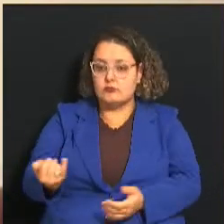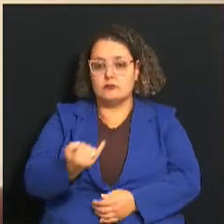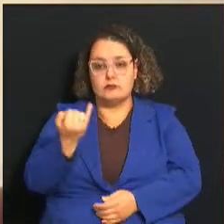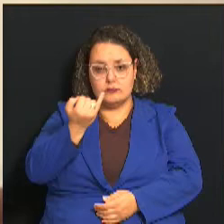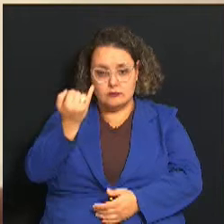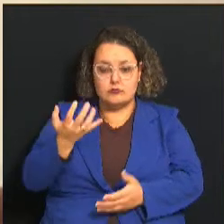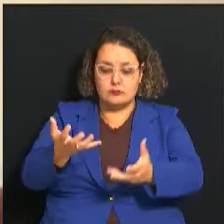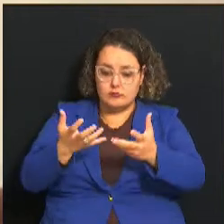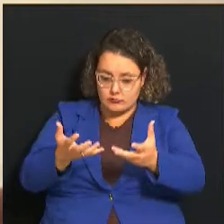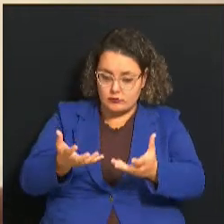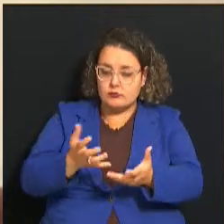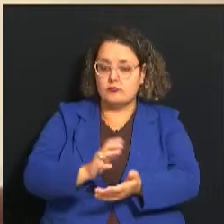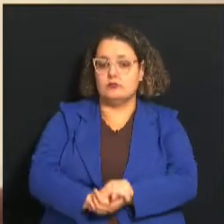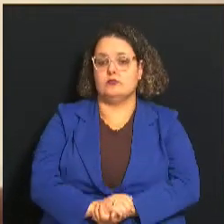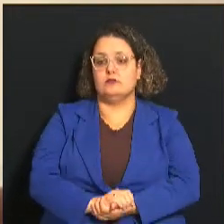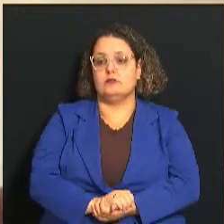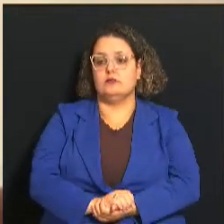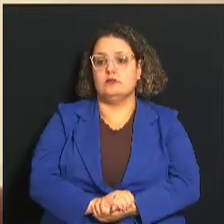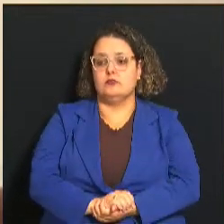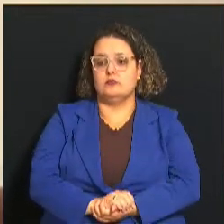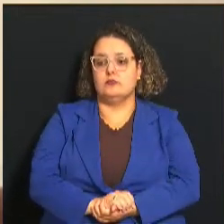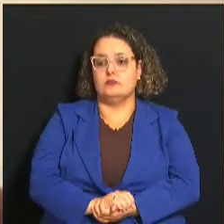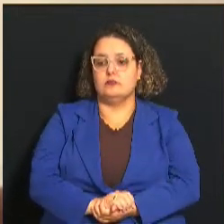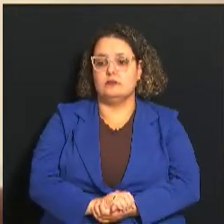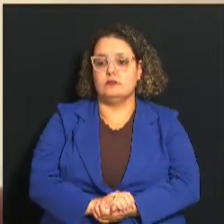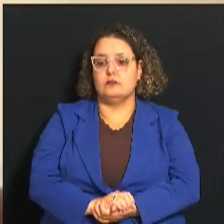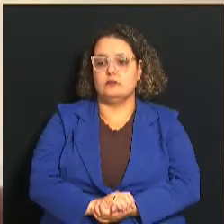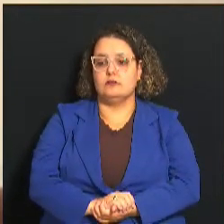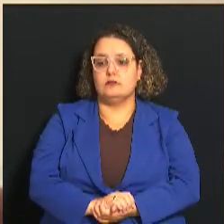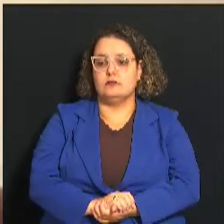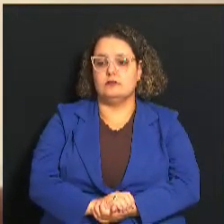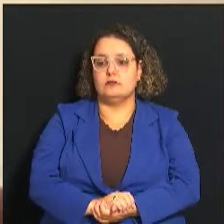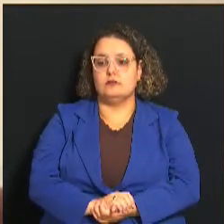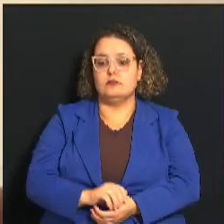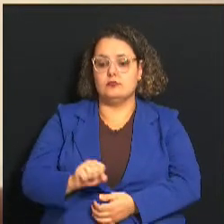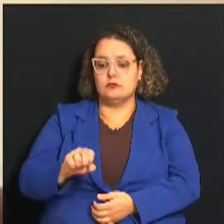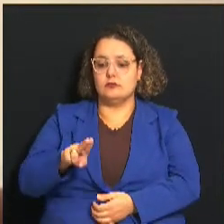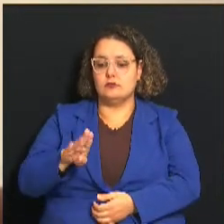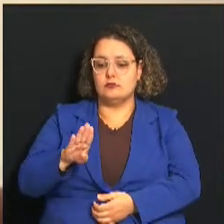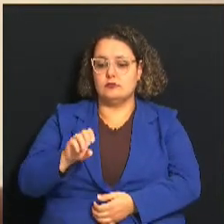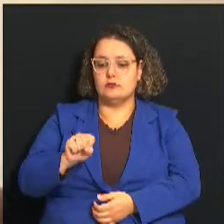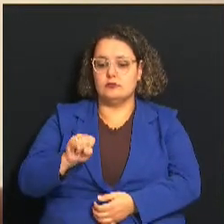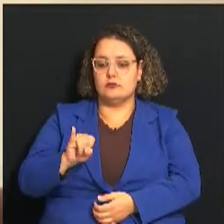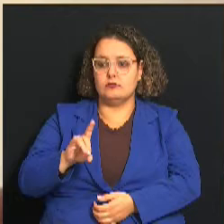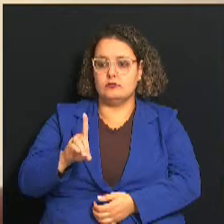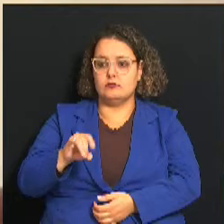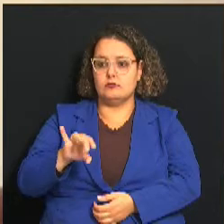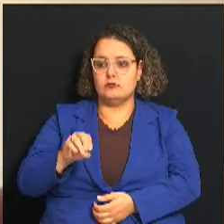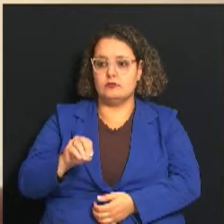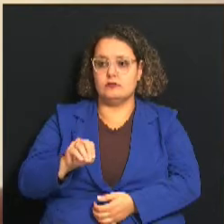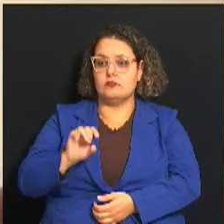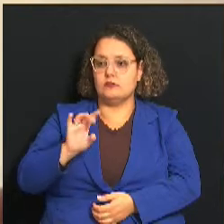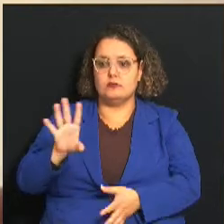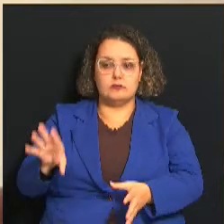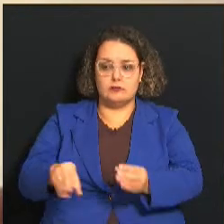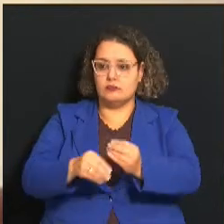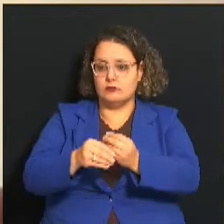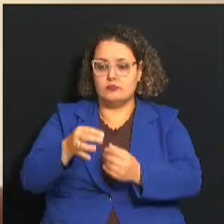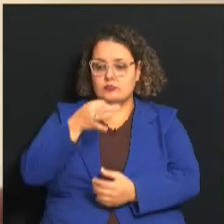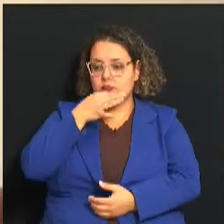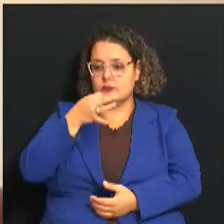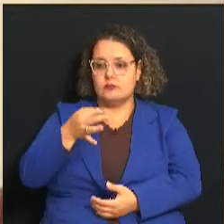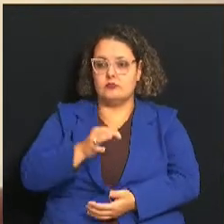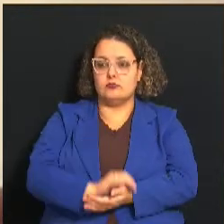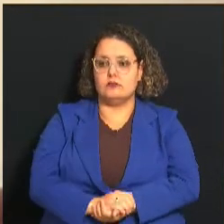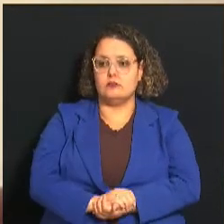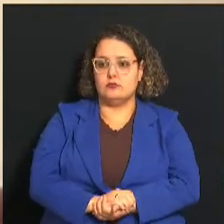que pode ser no sentido do subsídio. Então, queria só acrescentar essa opinião e